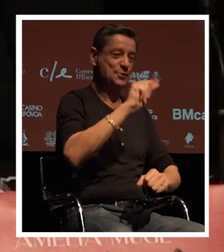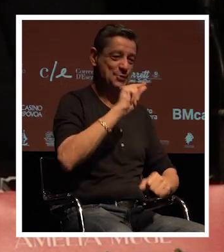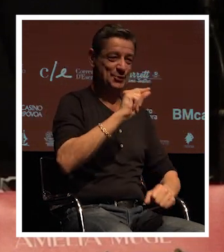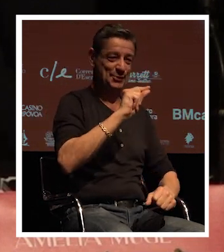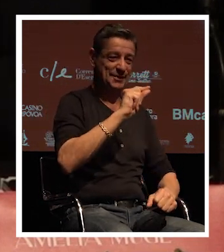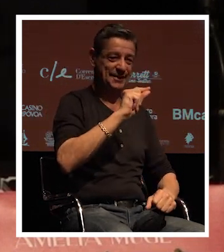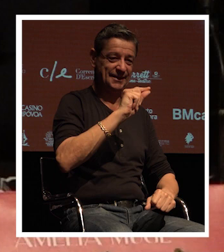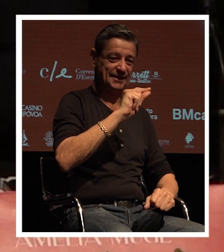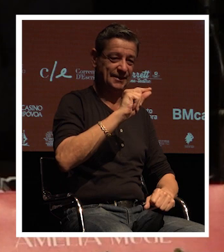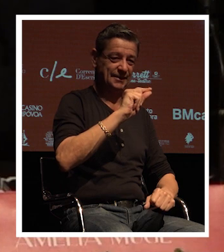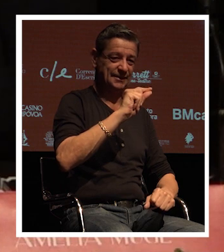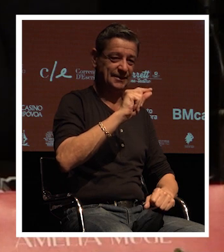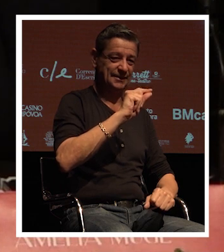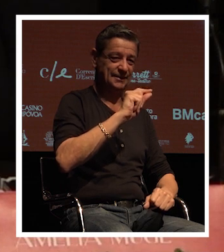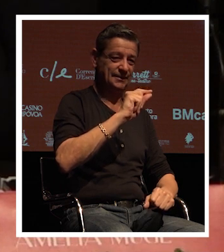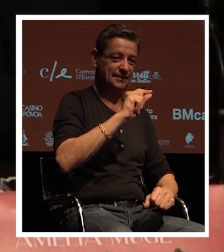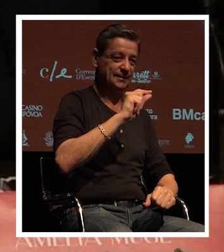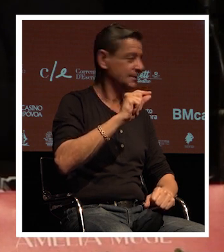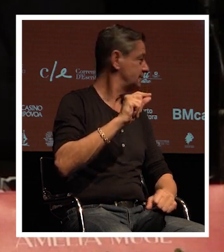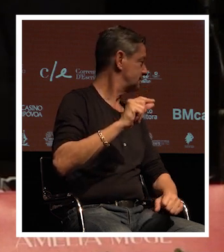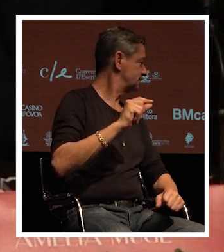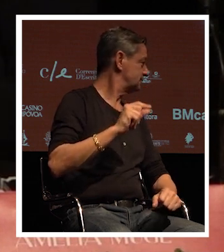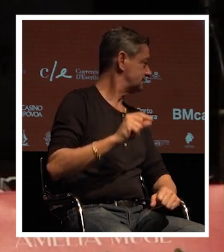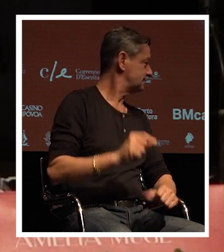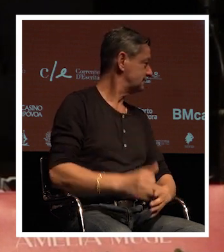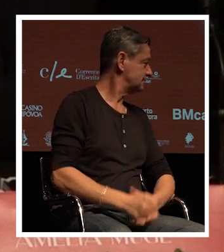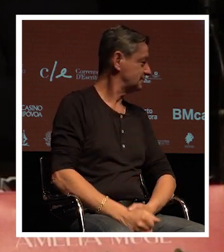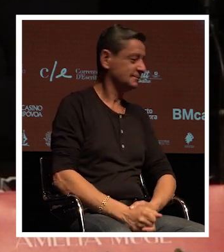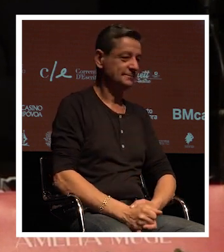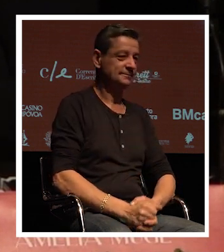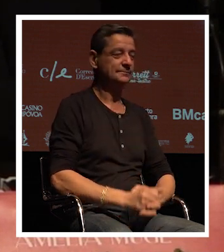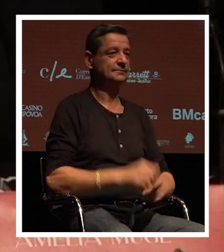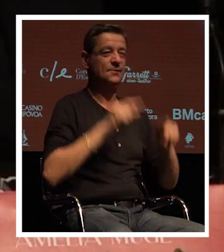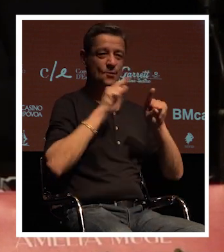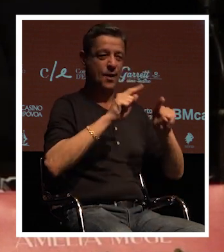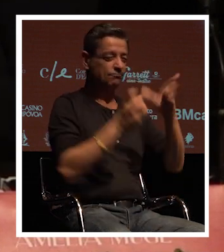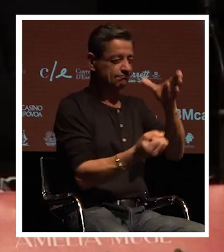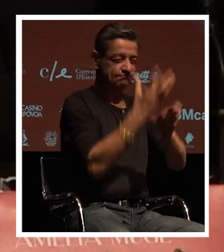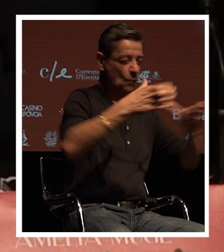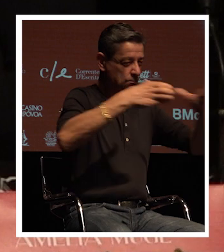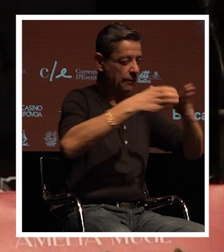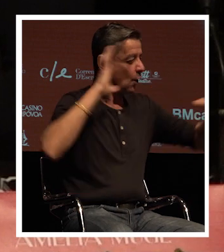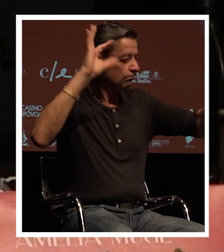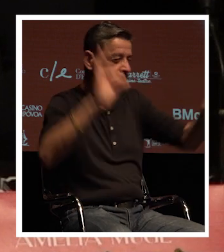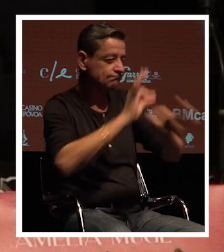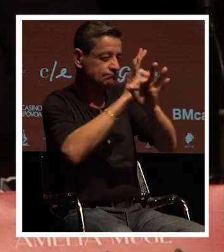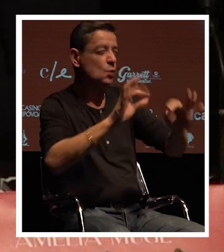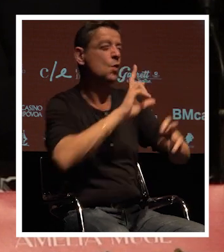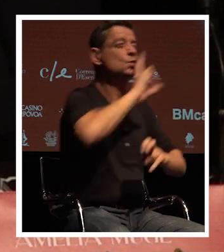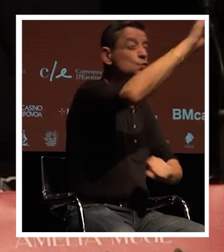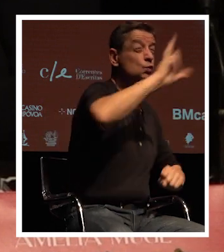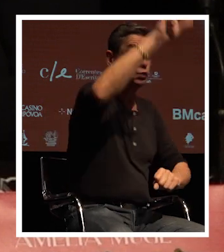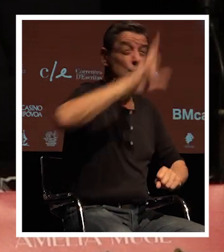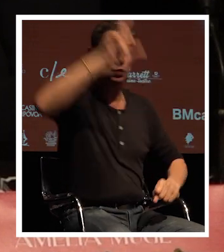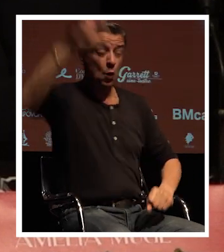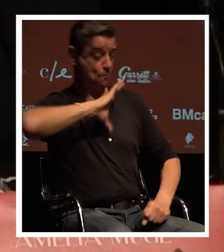só isso não estou a brincar formou bandas tocou em orquestras e fez digressões em todo o